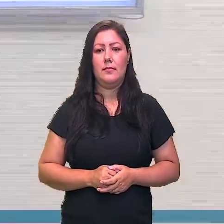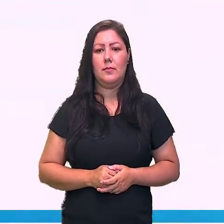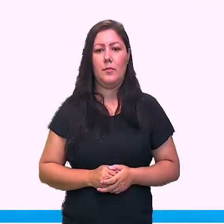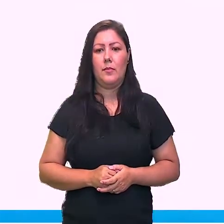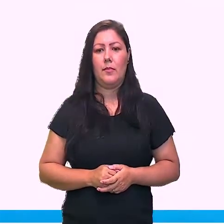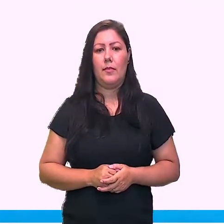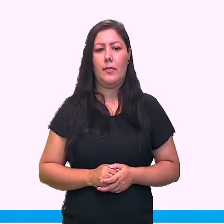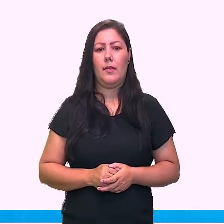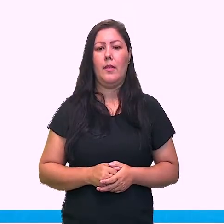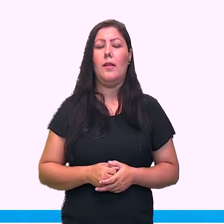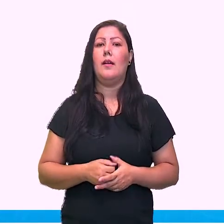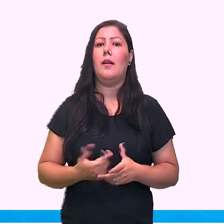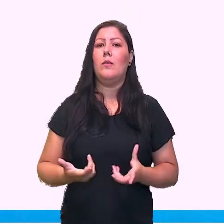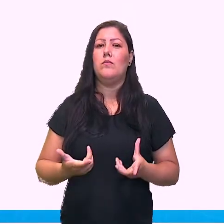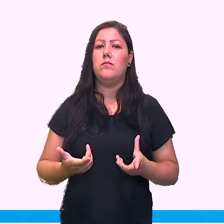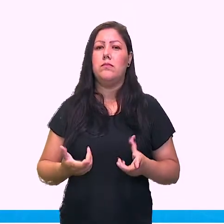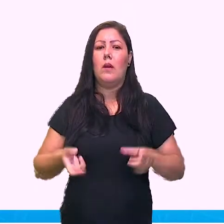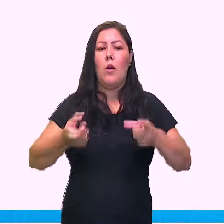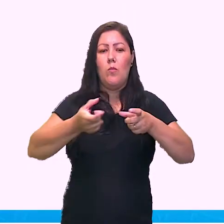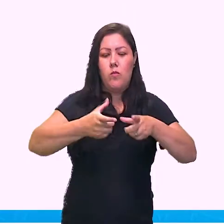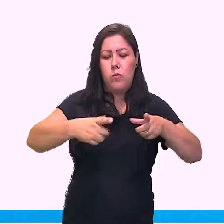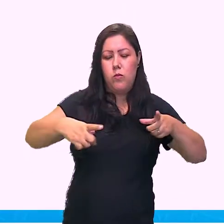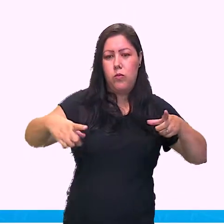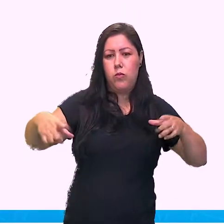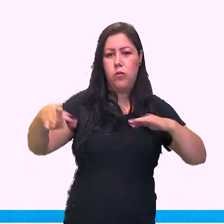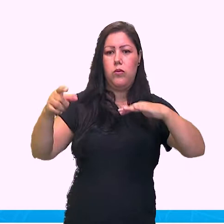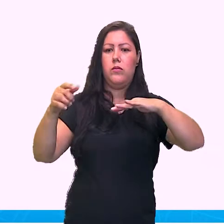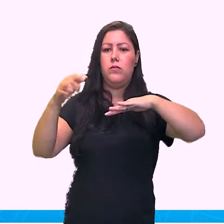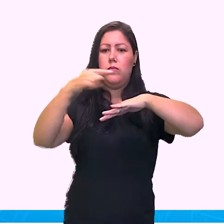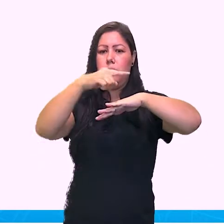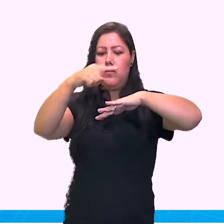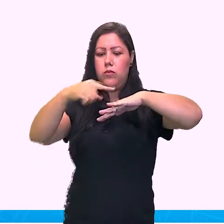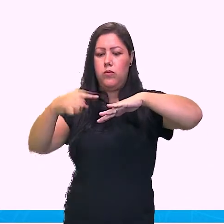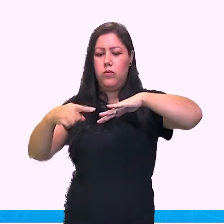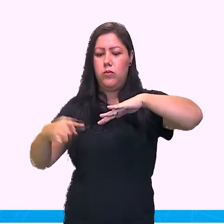além de ter uma extensa costa com